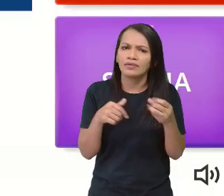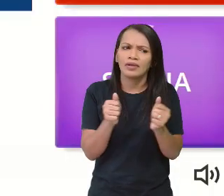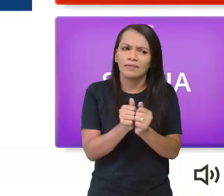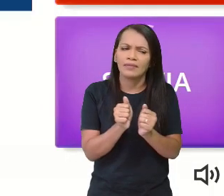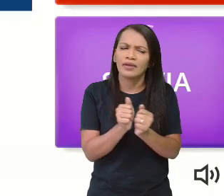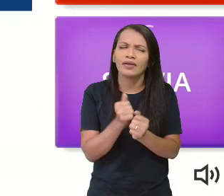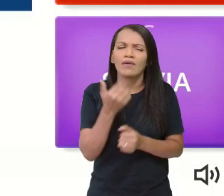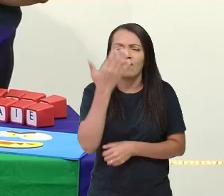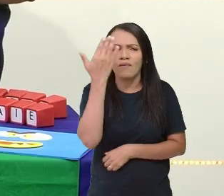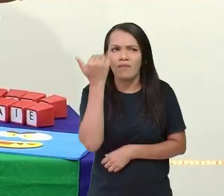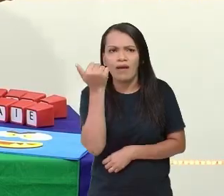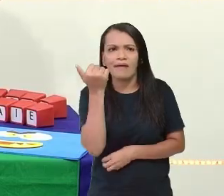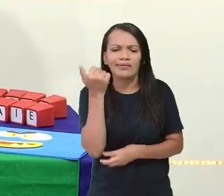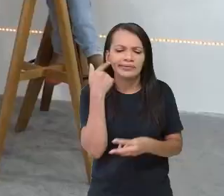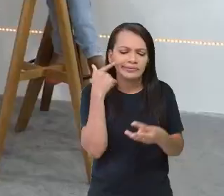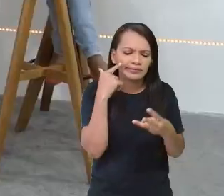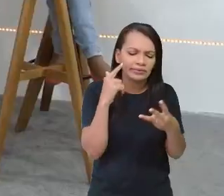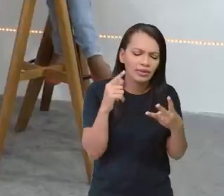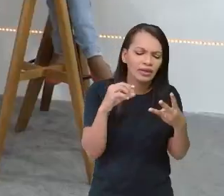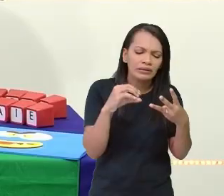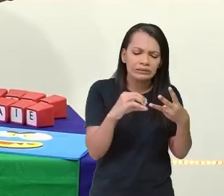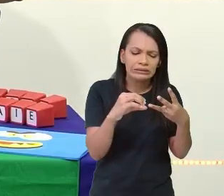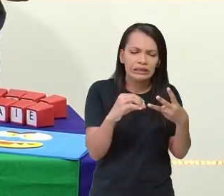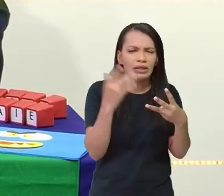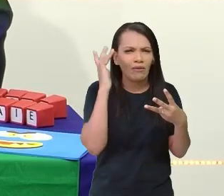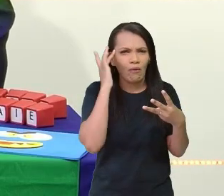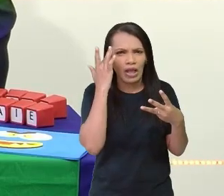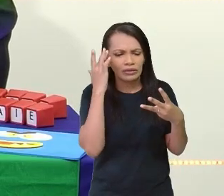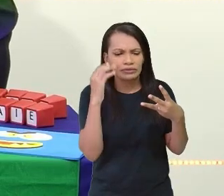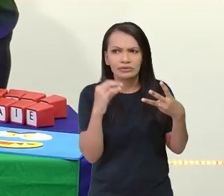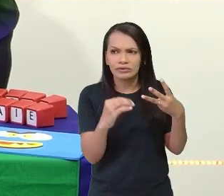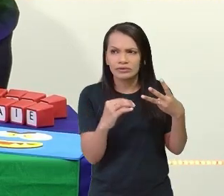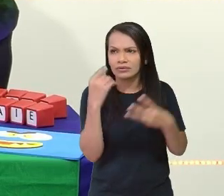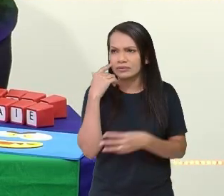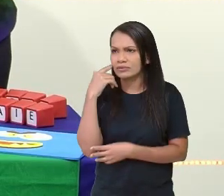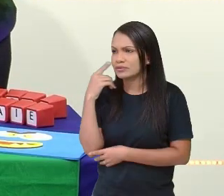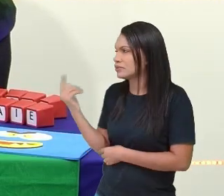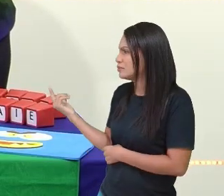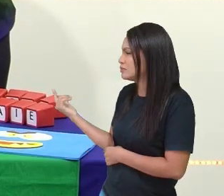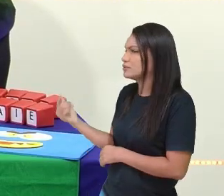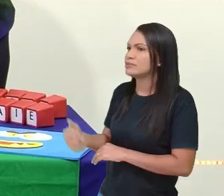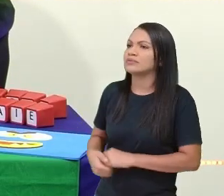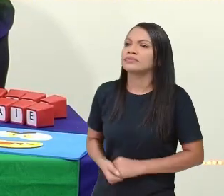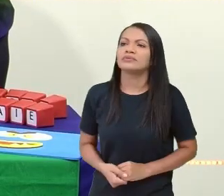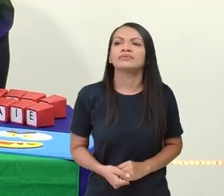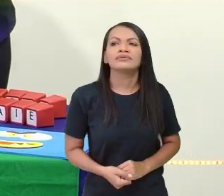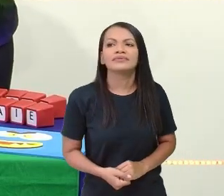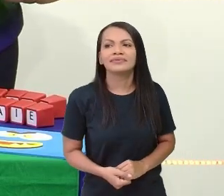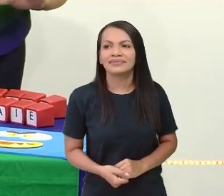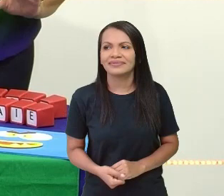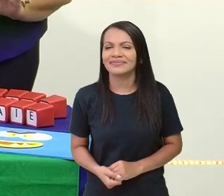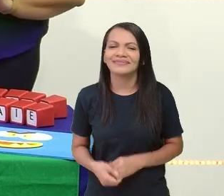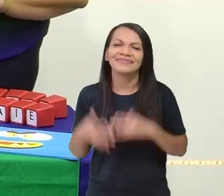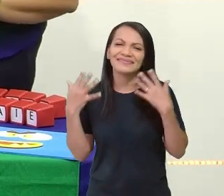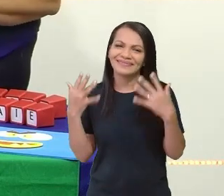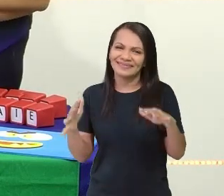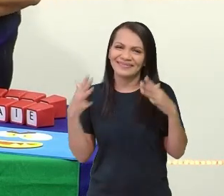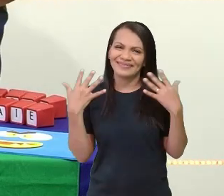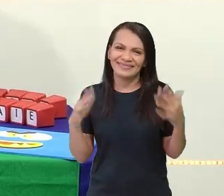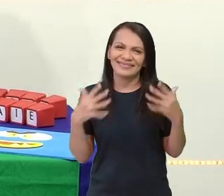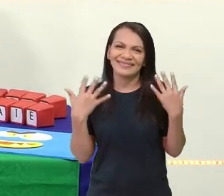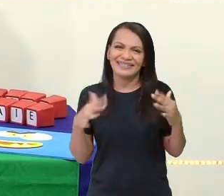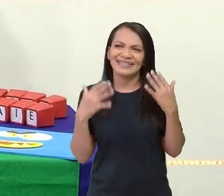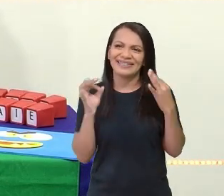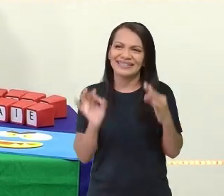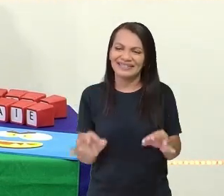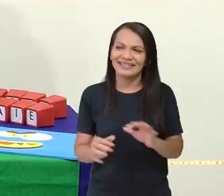Josi, não tenho. Eu posso errar. E aí? Será bota aí, Sérvia. Eu confio que seja. Tava